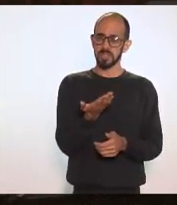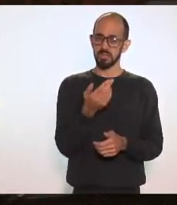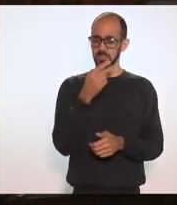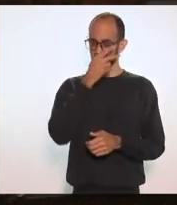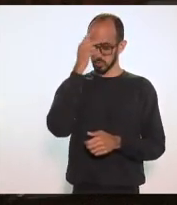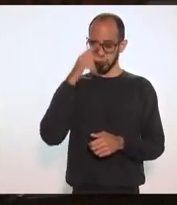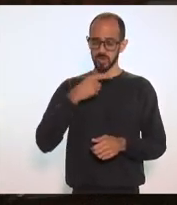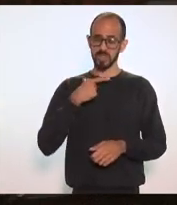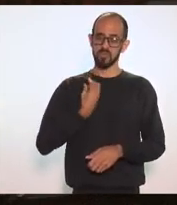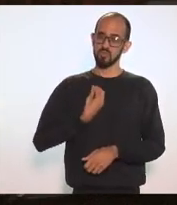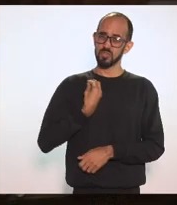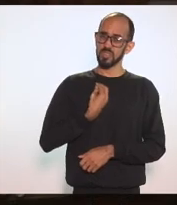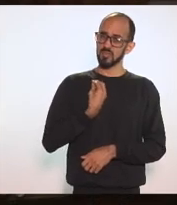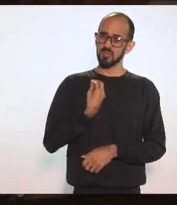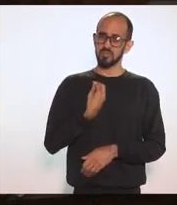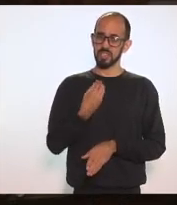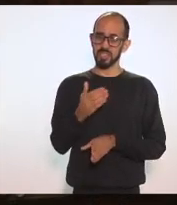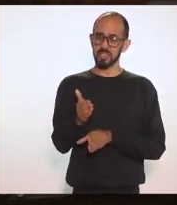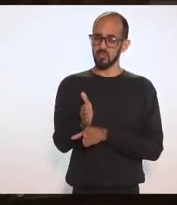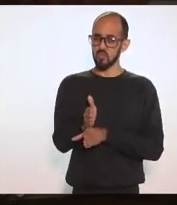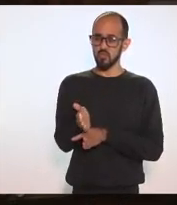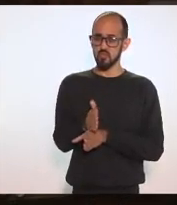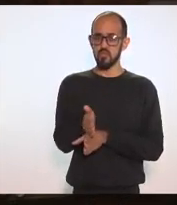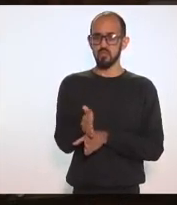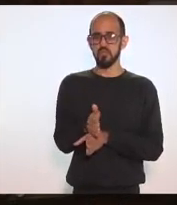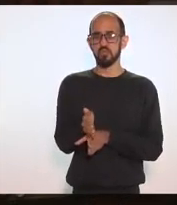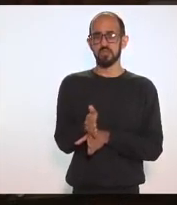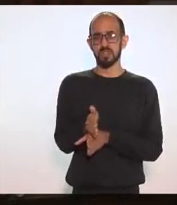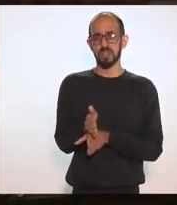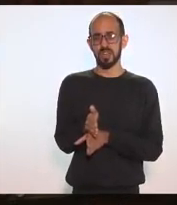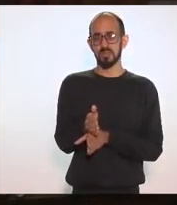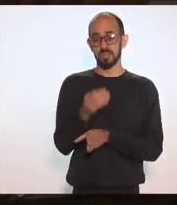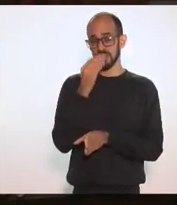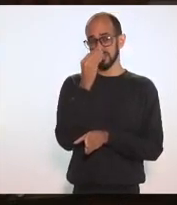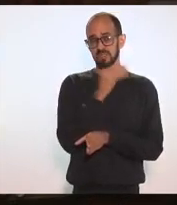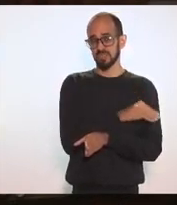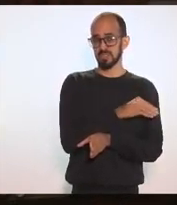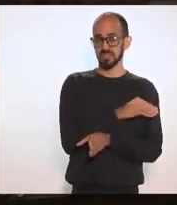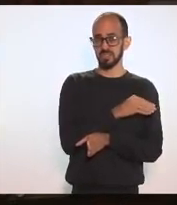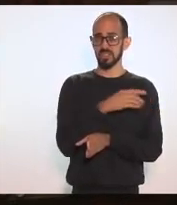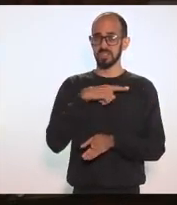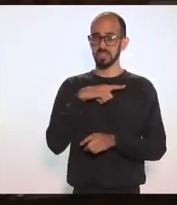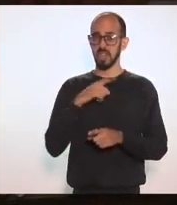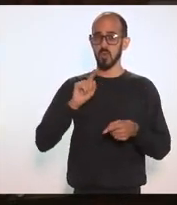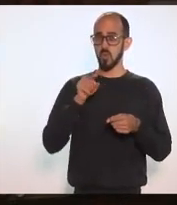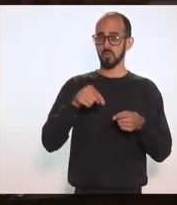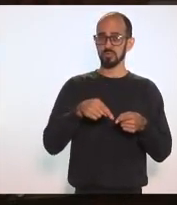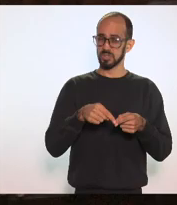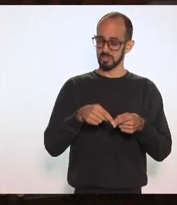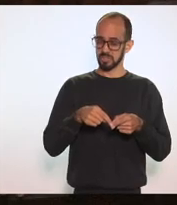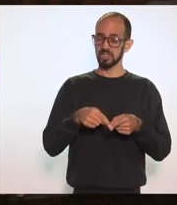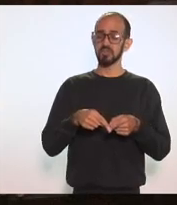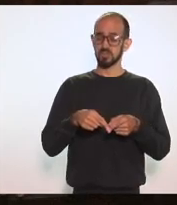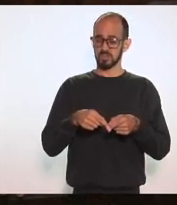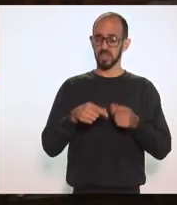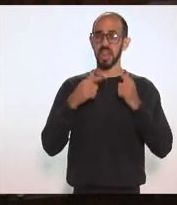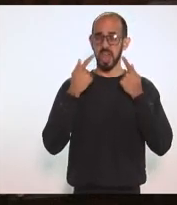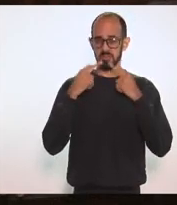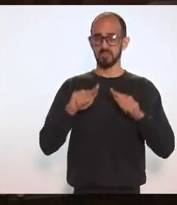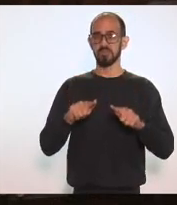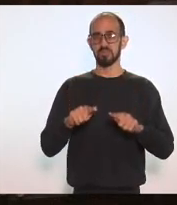vivem em situação de exclusão, exclusão objetiva, exclusão drástica, como, por